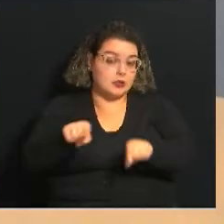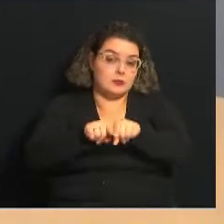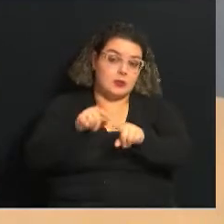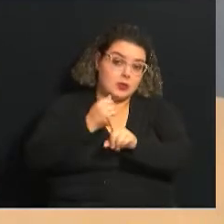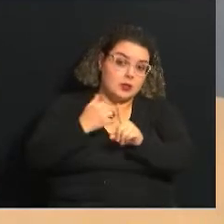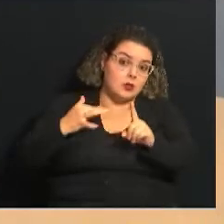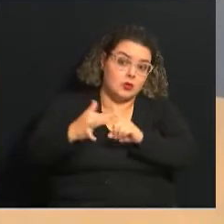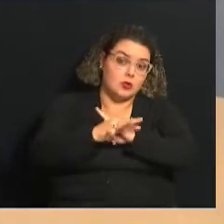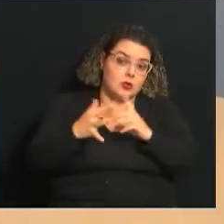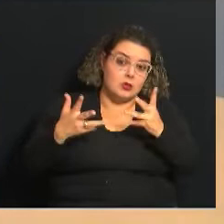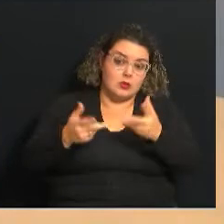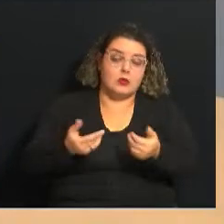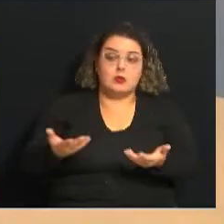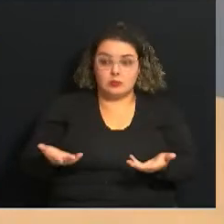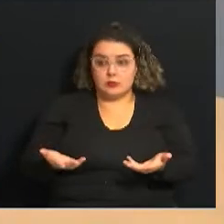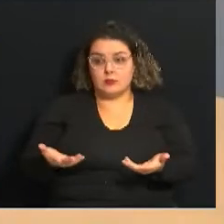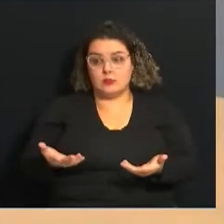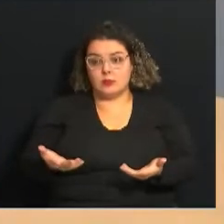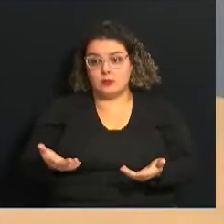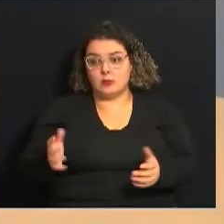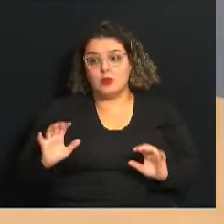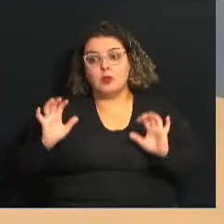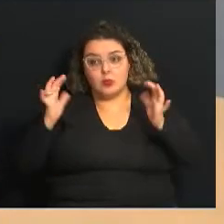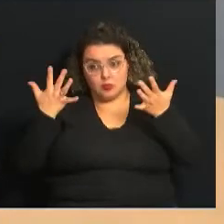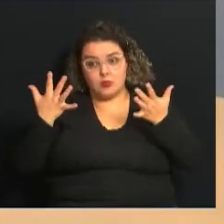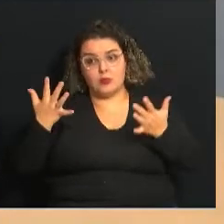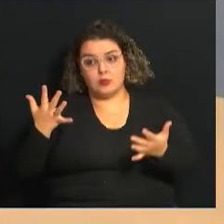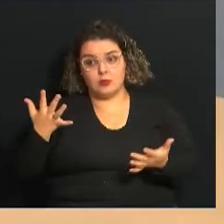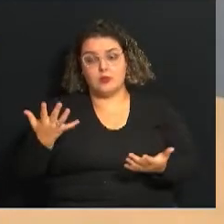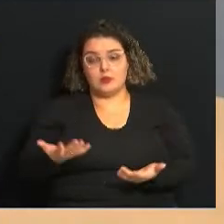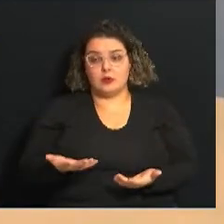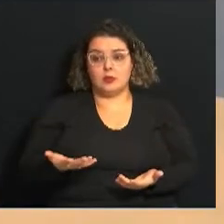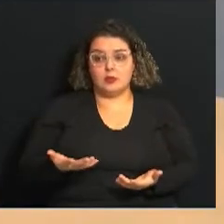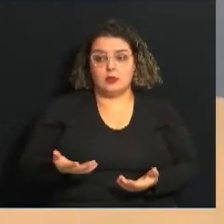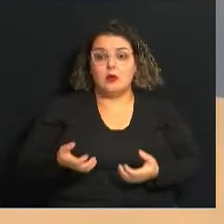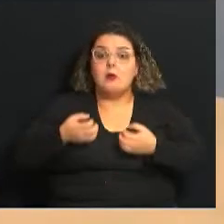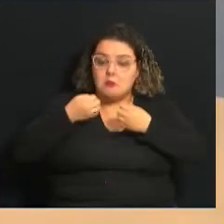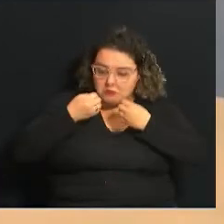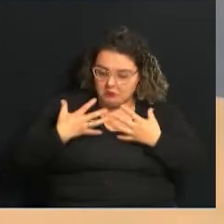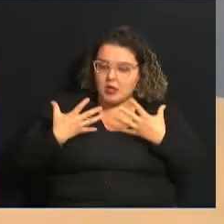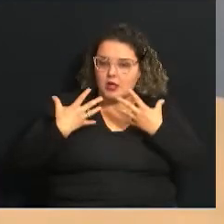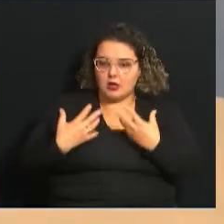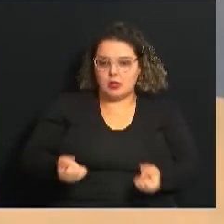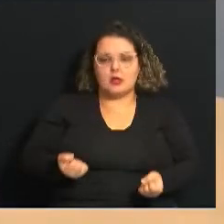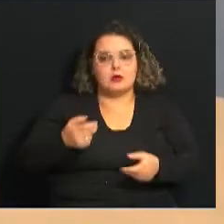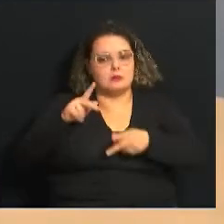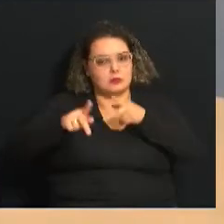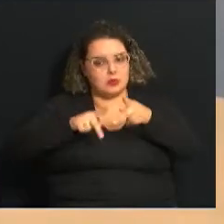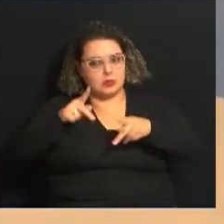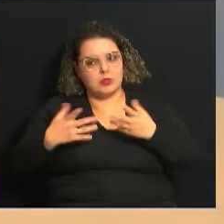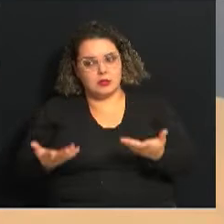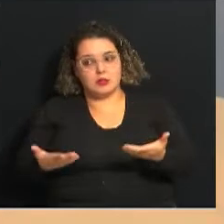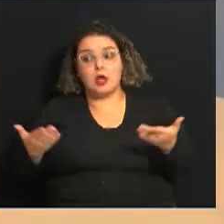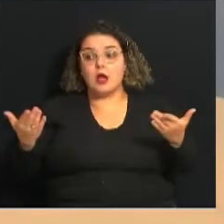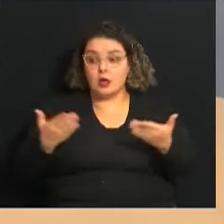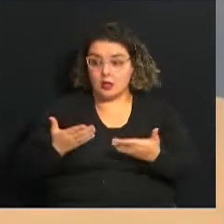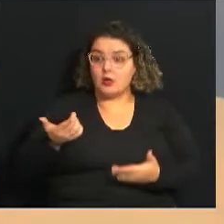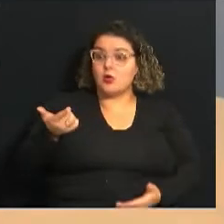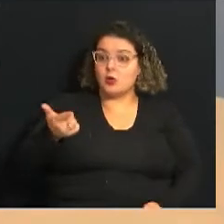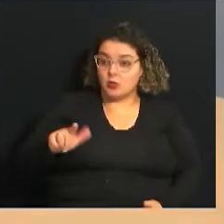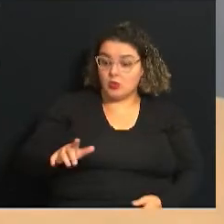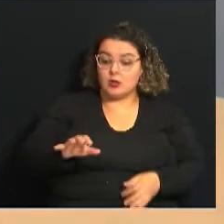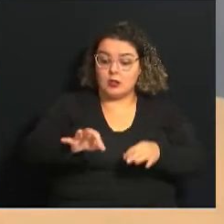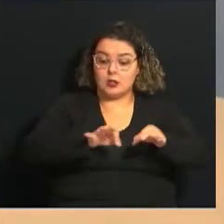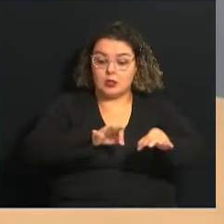foi um evento bastante bem recebido aí pelo público. E agora nós seguimos com a